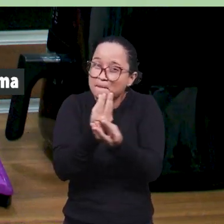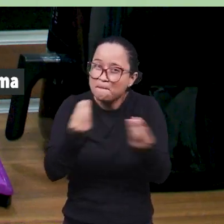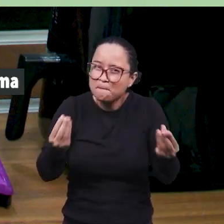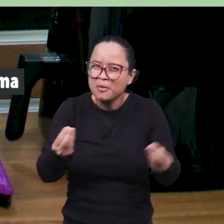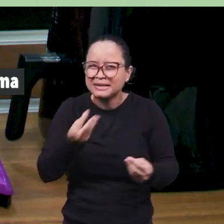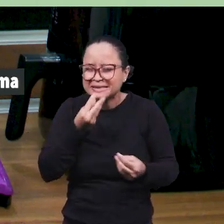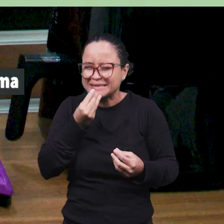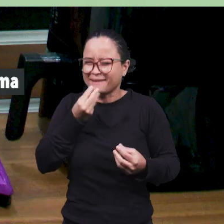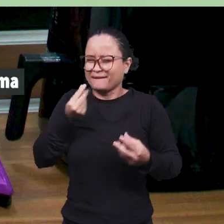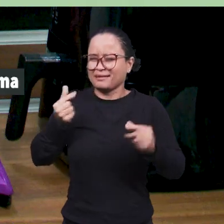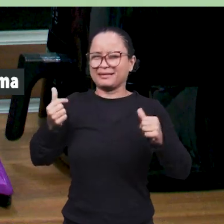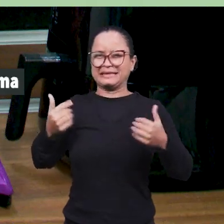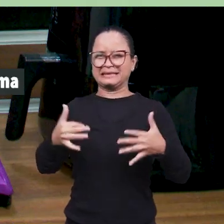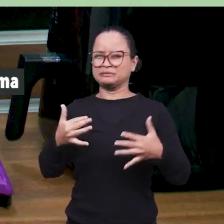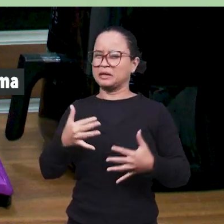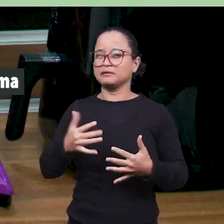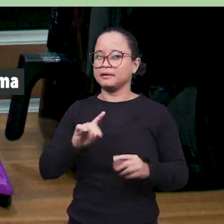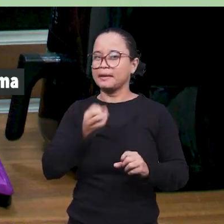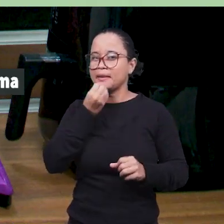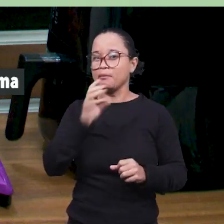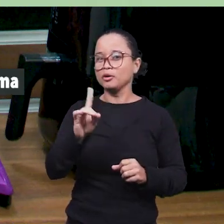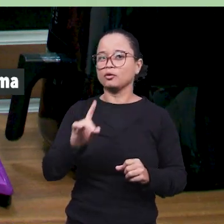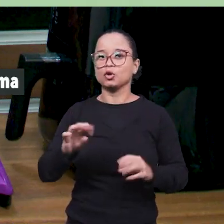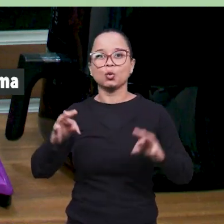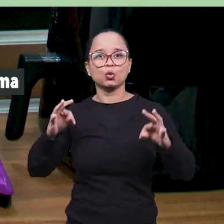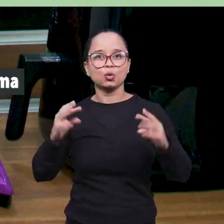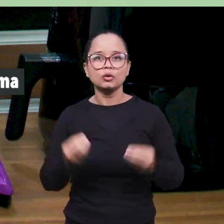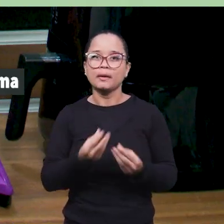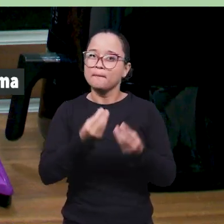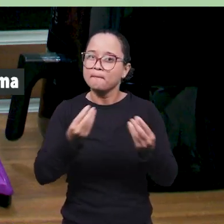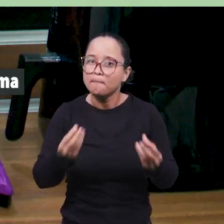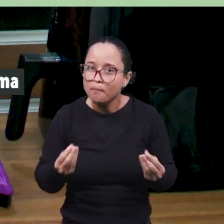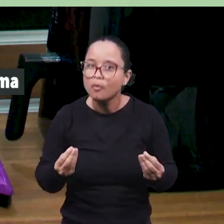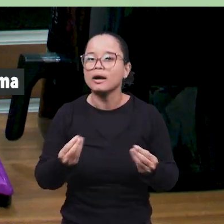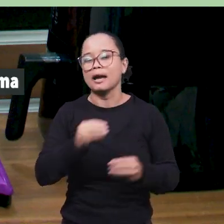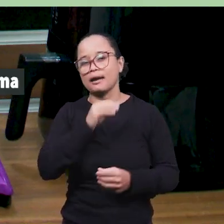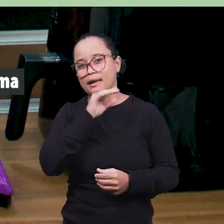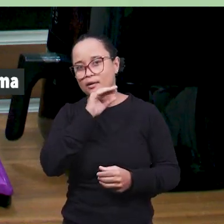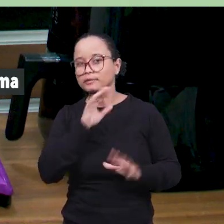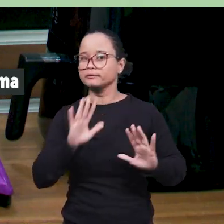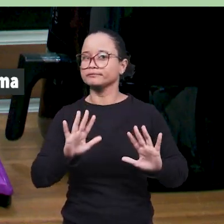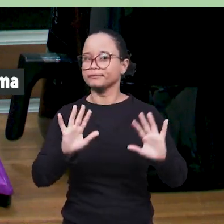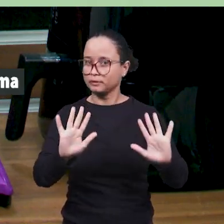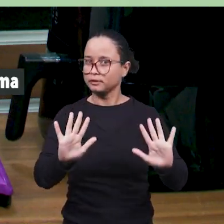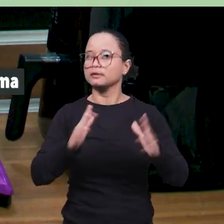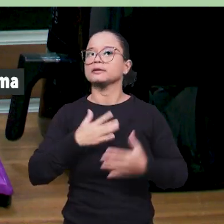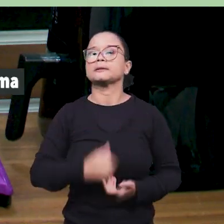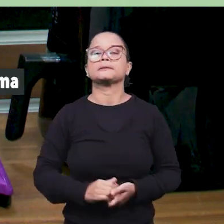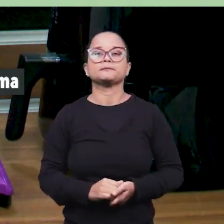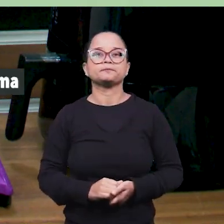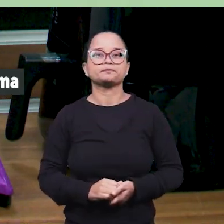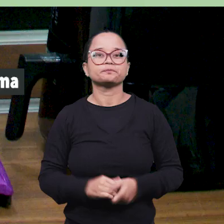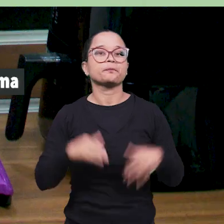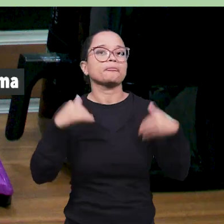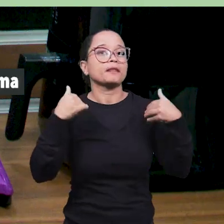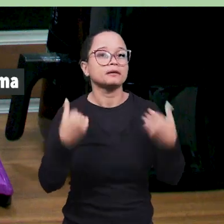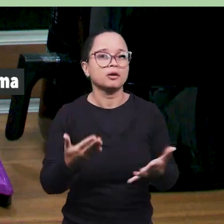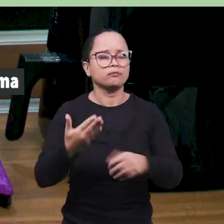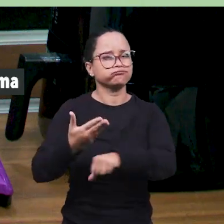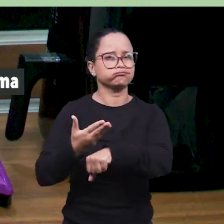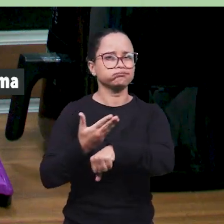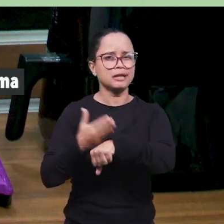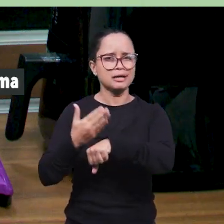arde e tudo que é em excesso sobra, né, gente? Então, ó, olha como